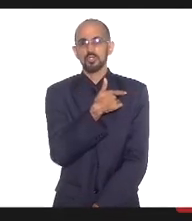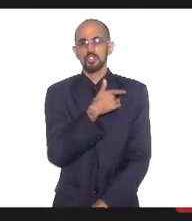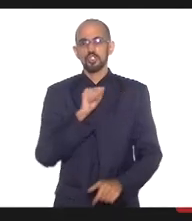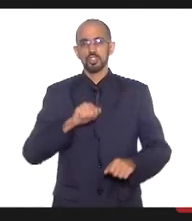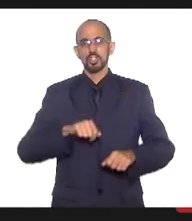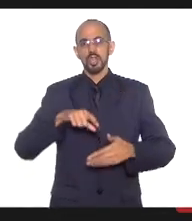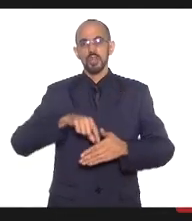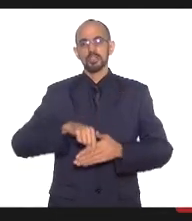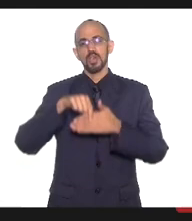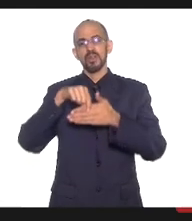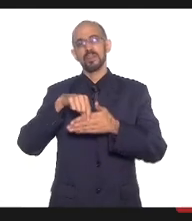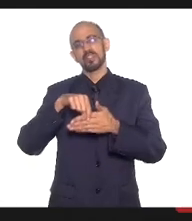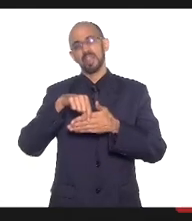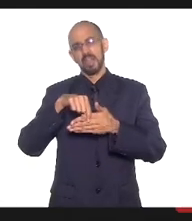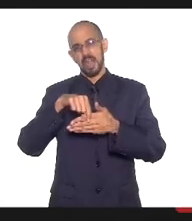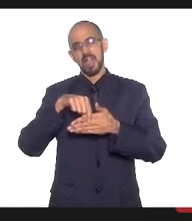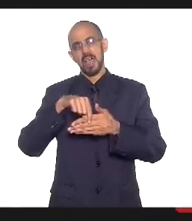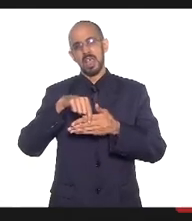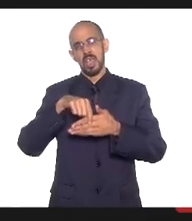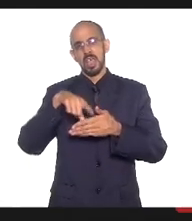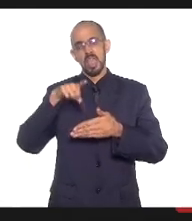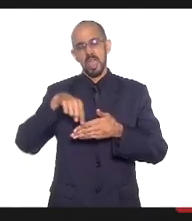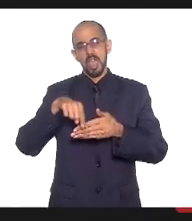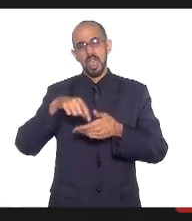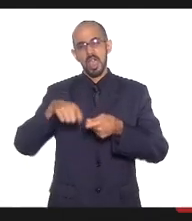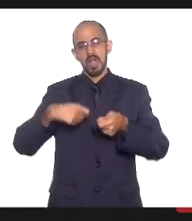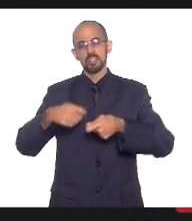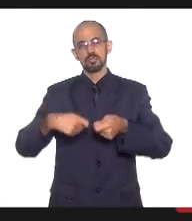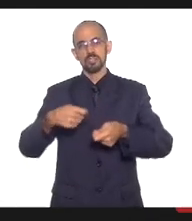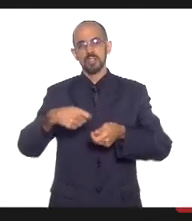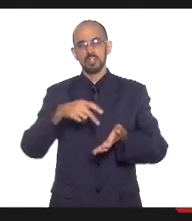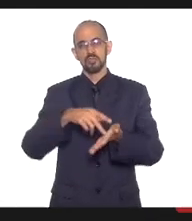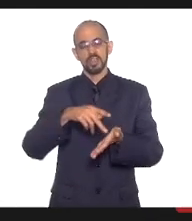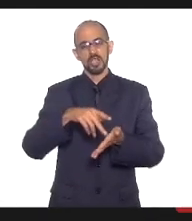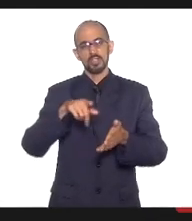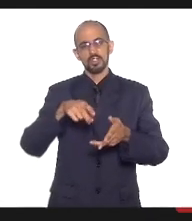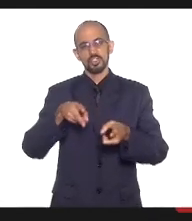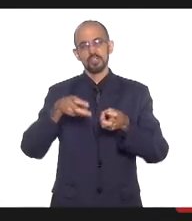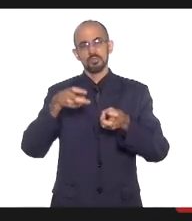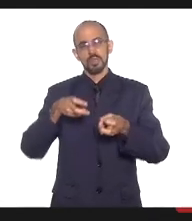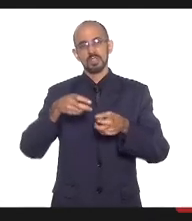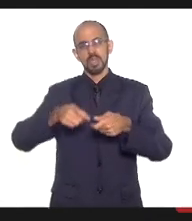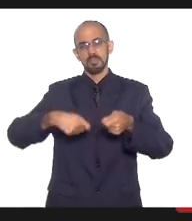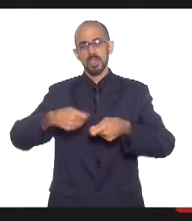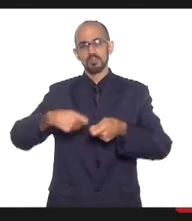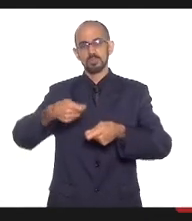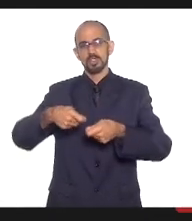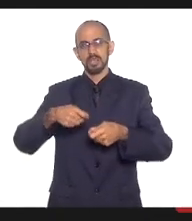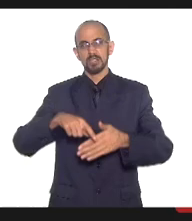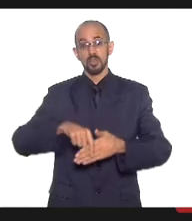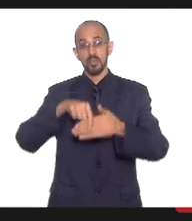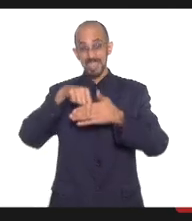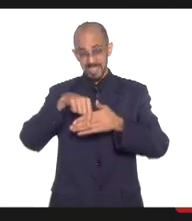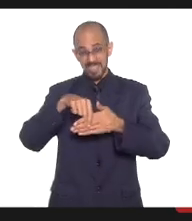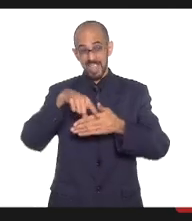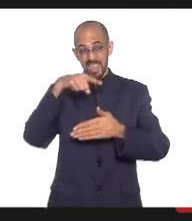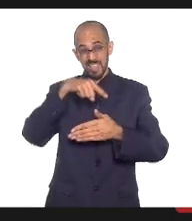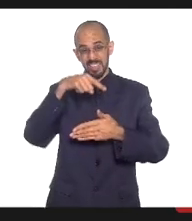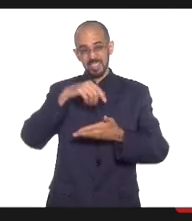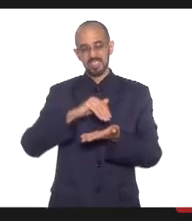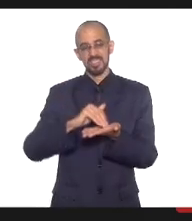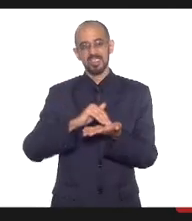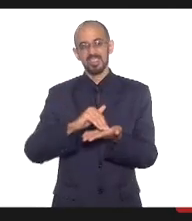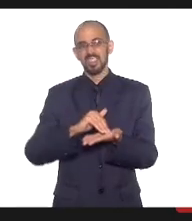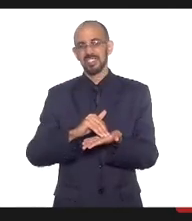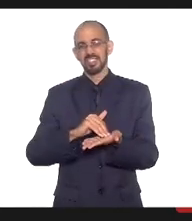e a gente viu aqui que o comando da secretaria é realmente nos os causa